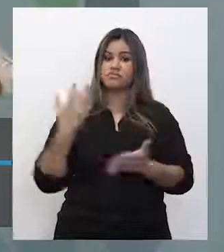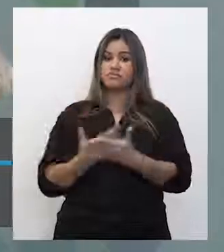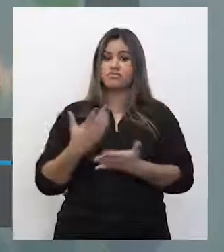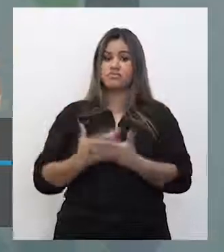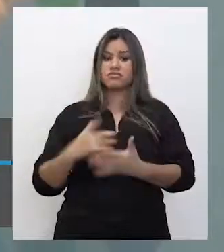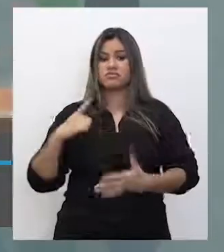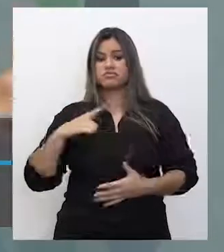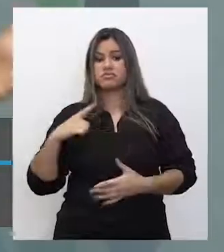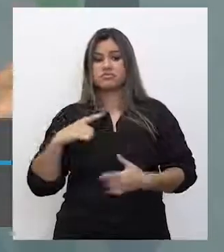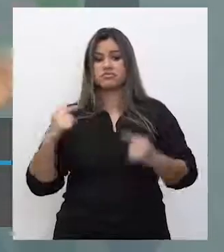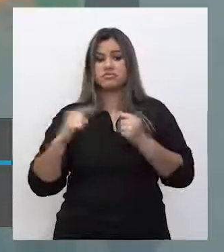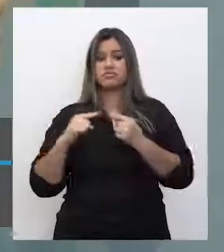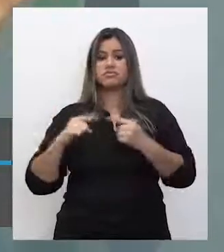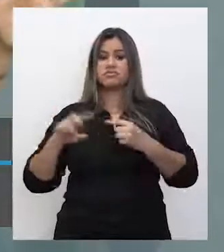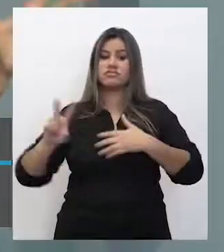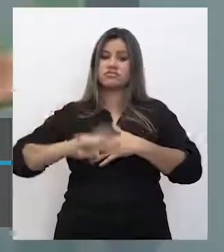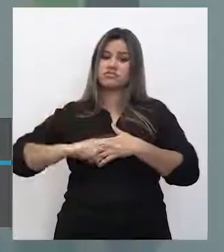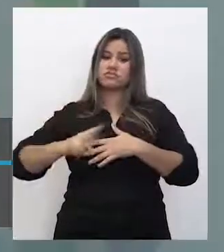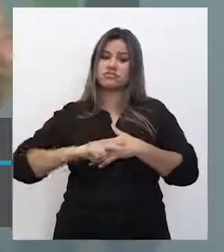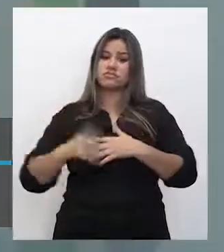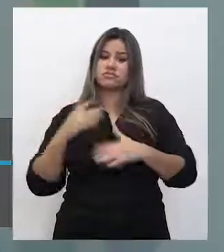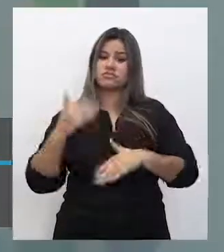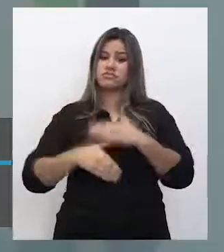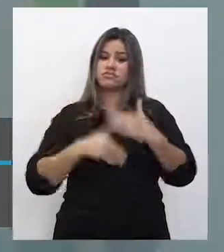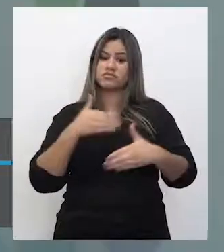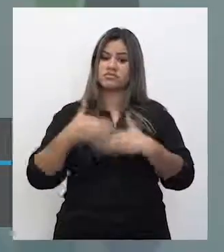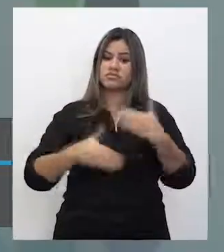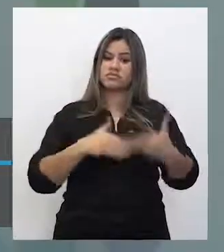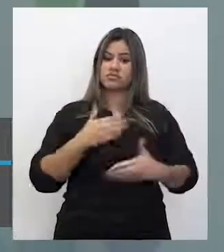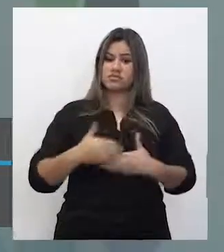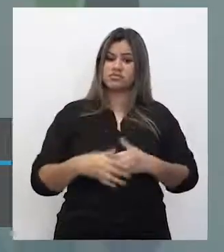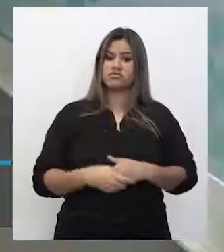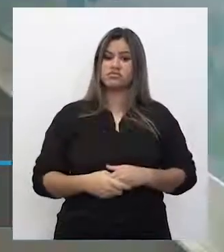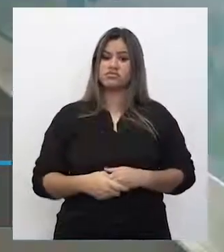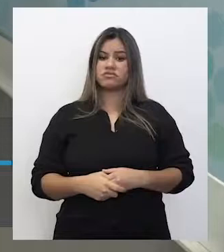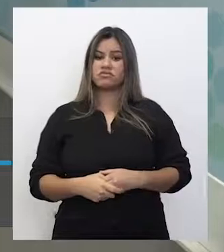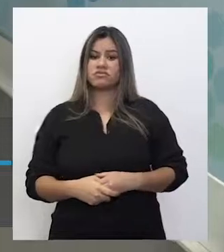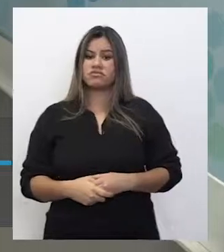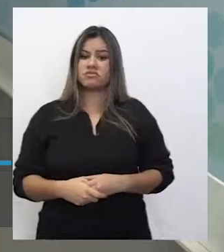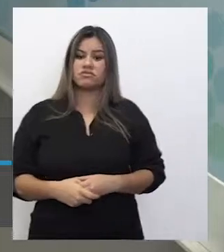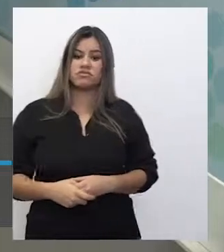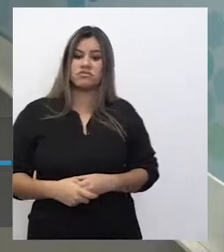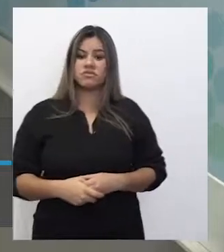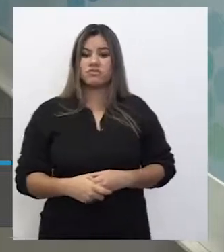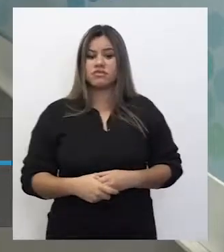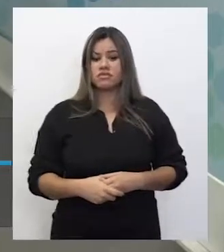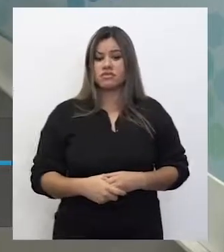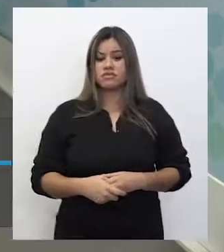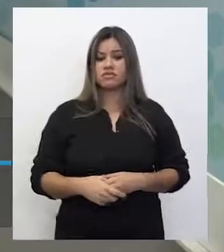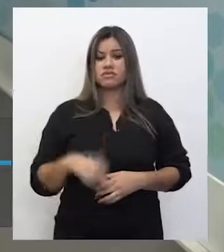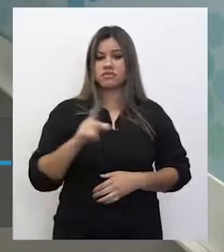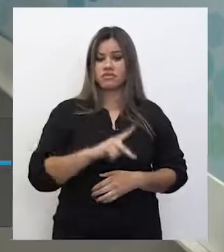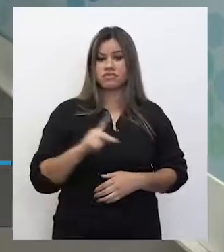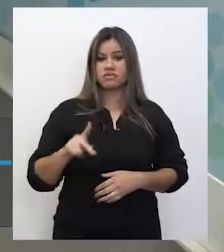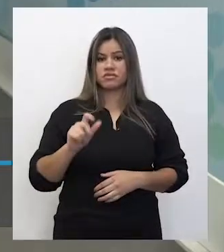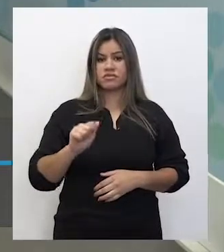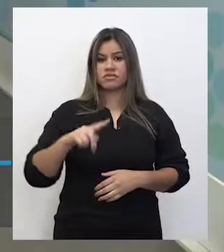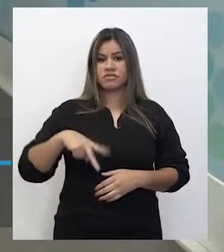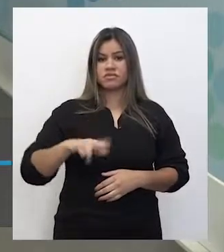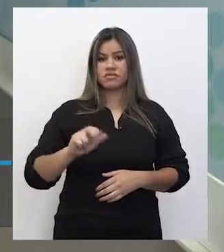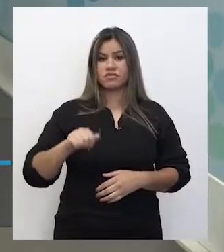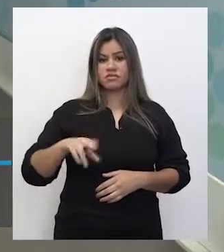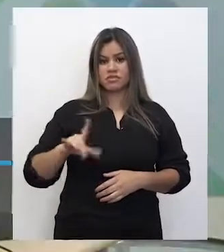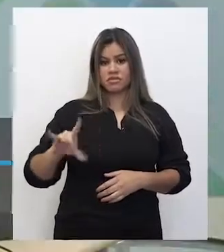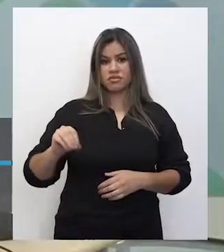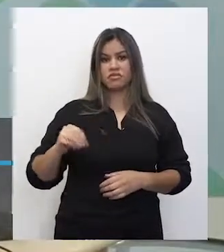É tudo consequência de um processo. As causas são um processo. O que você ia dizer, Ed? Que o professor Aguinaldo, ele colocou aqui